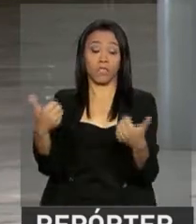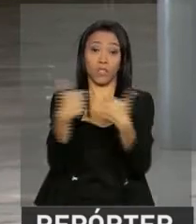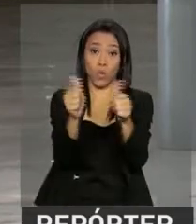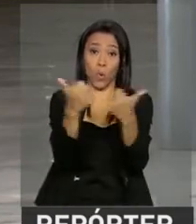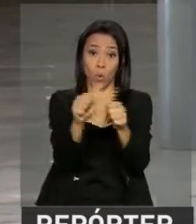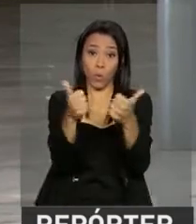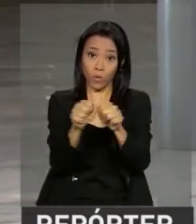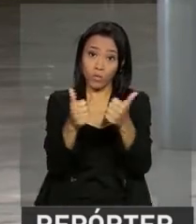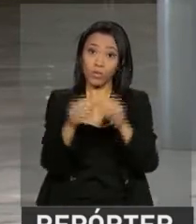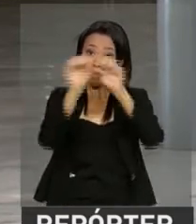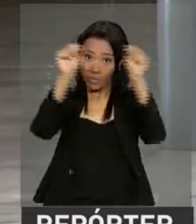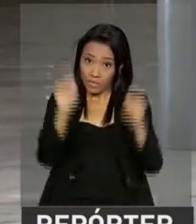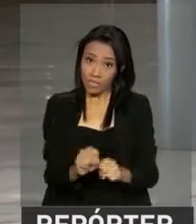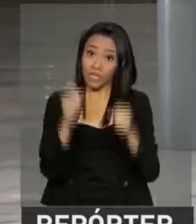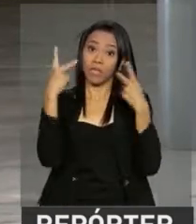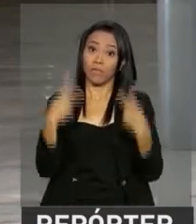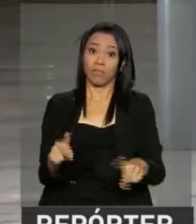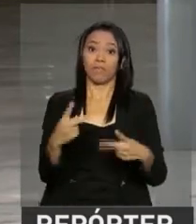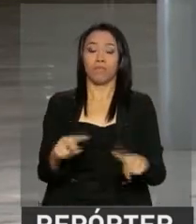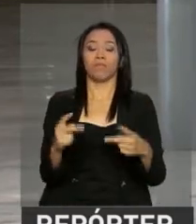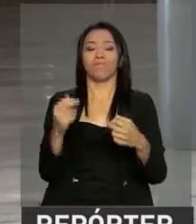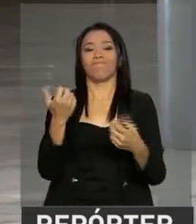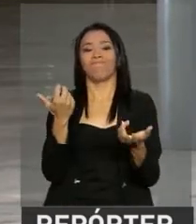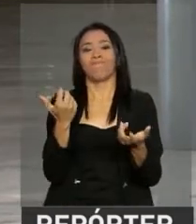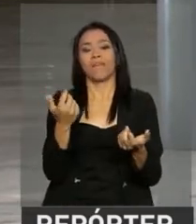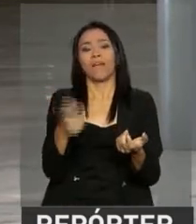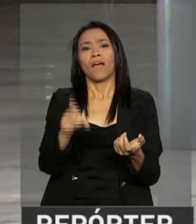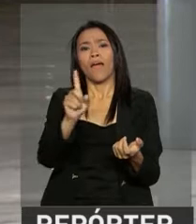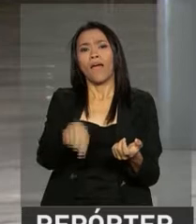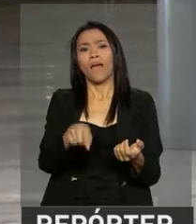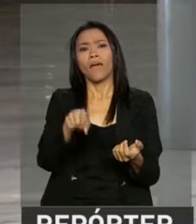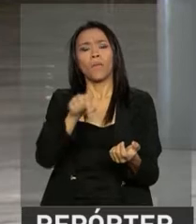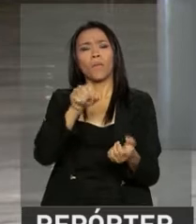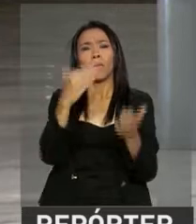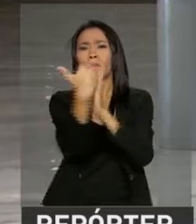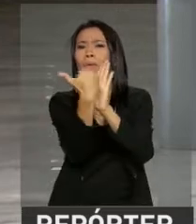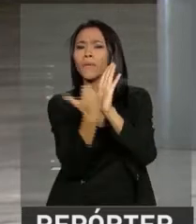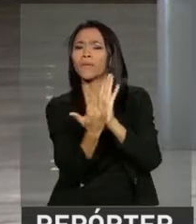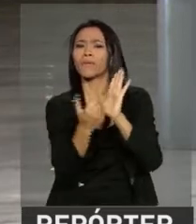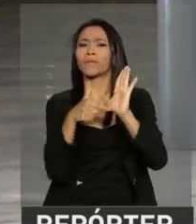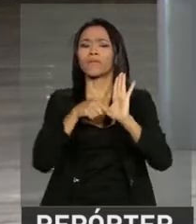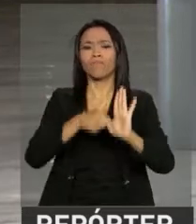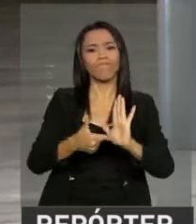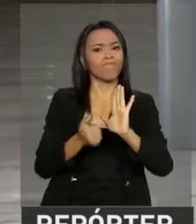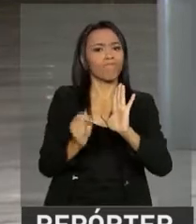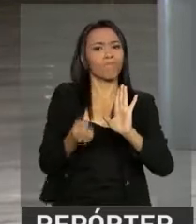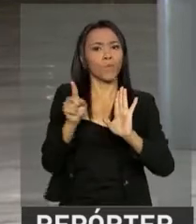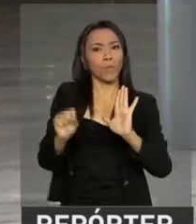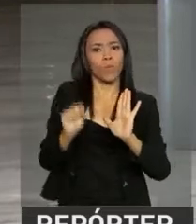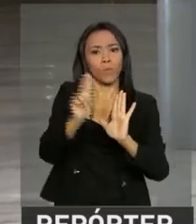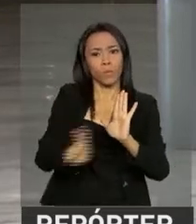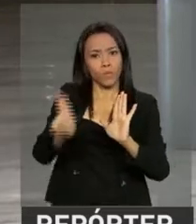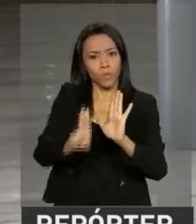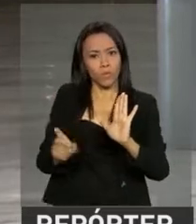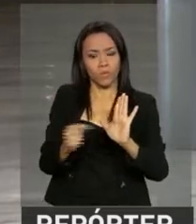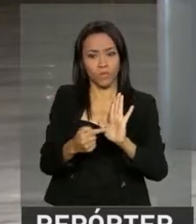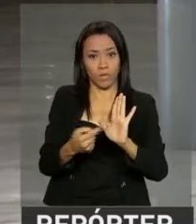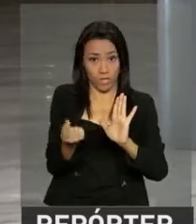público do brasil re frota 17 que é um programa que utiliza é